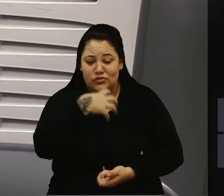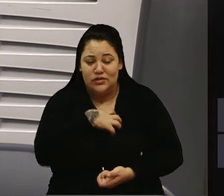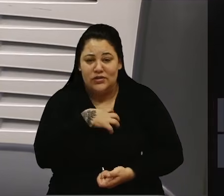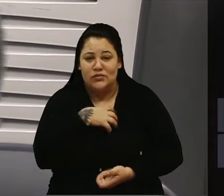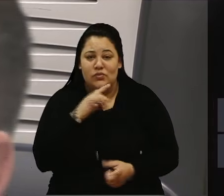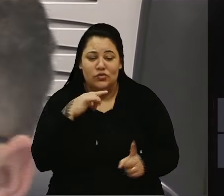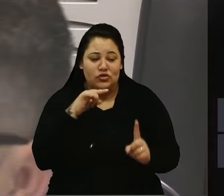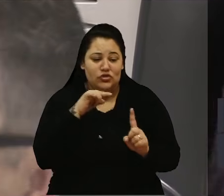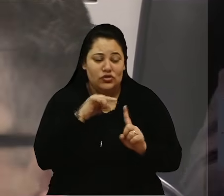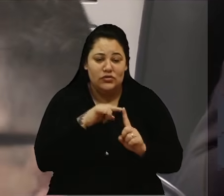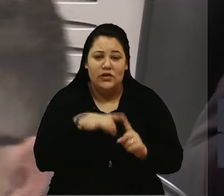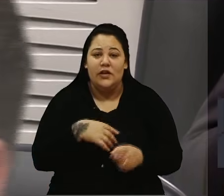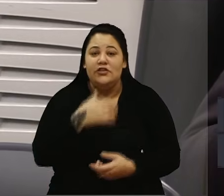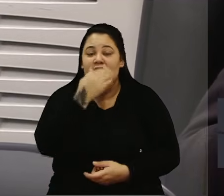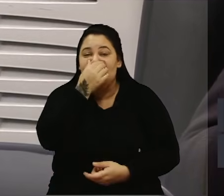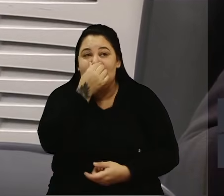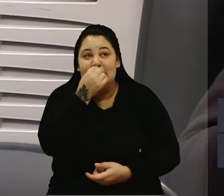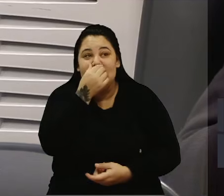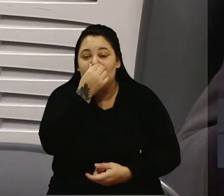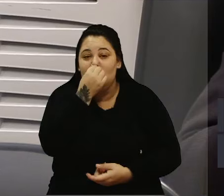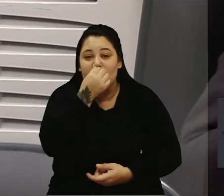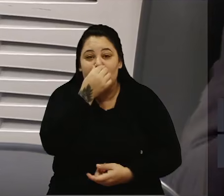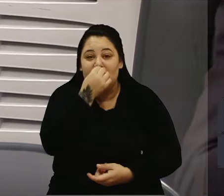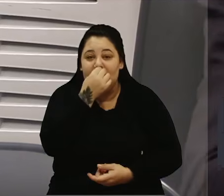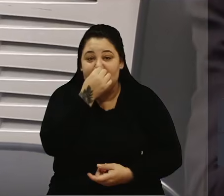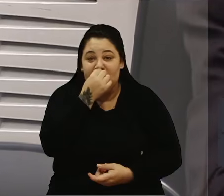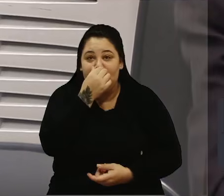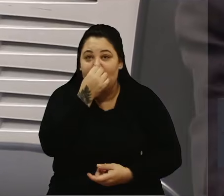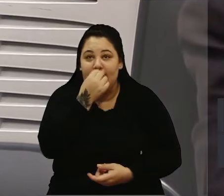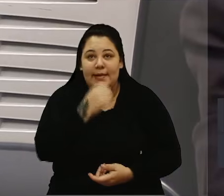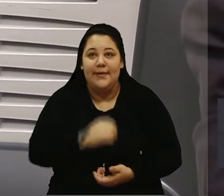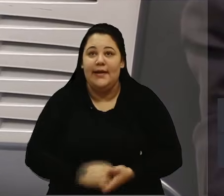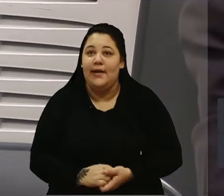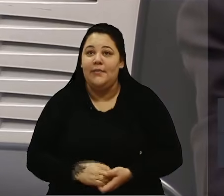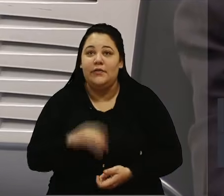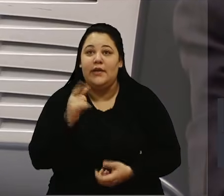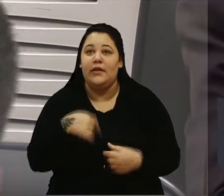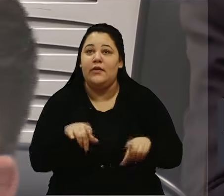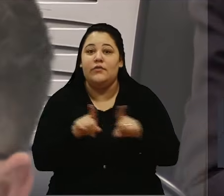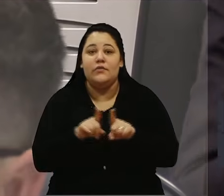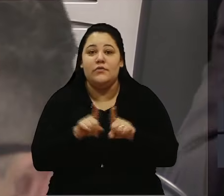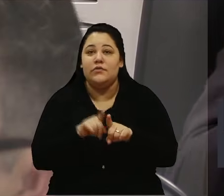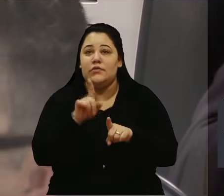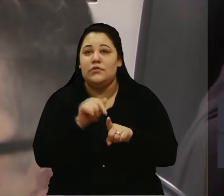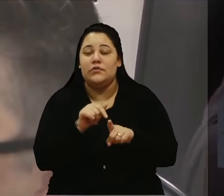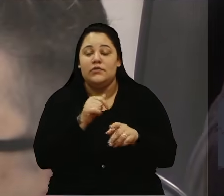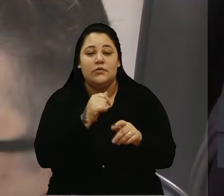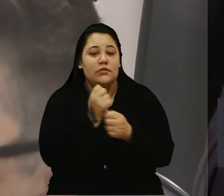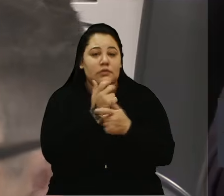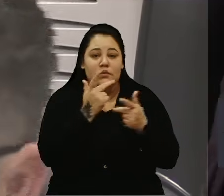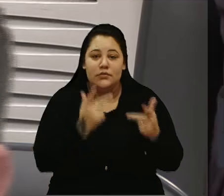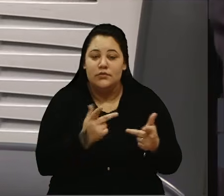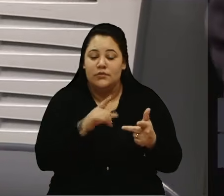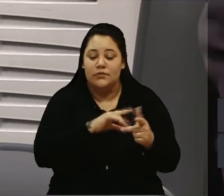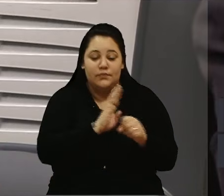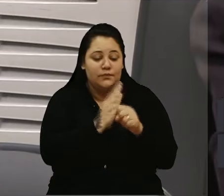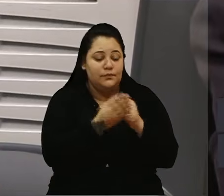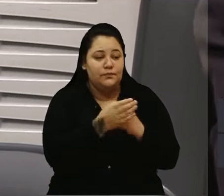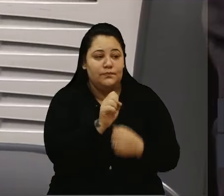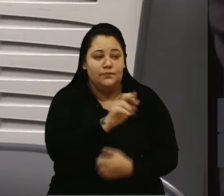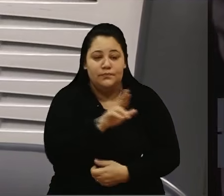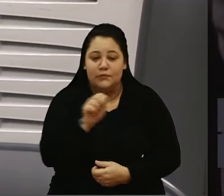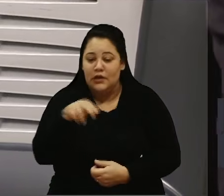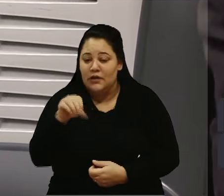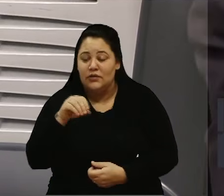para ontem, emergencial, tem o pátio da prefeitura aqui, ó, o estacionamento enorme. Qualquer coisa... lá no Serrano tem campo de